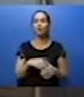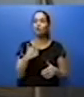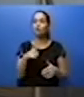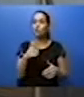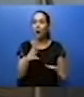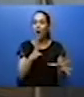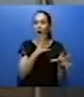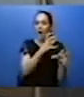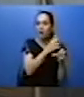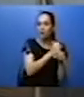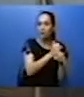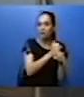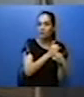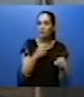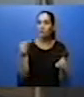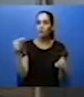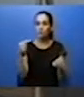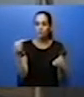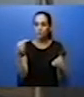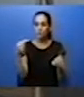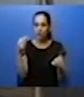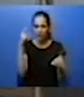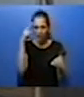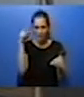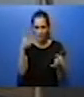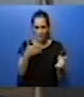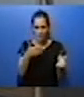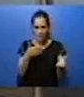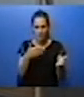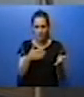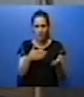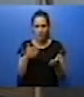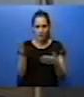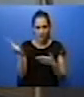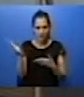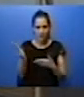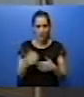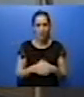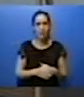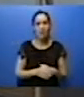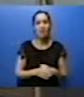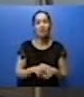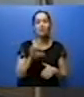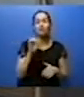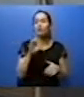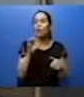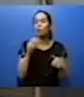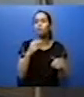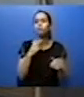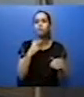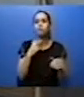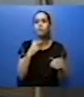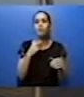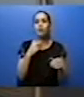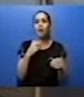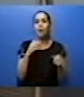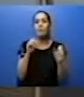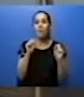subtração se lembra só pode ser adicionar ou subtrair